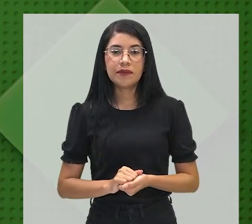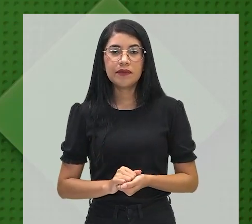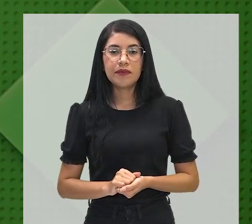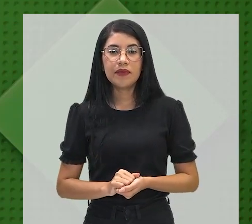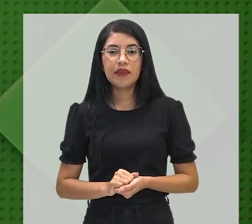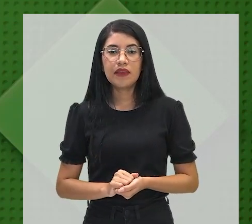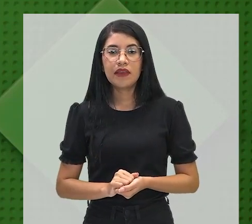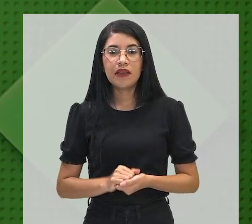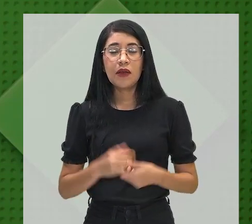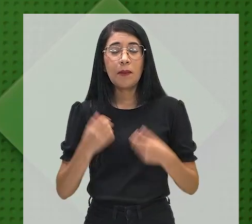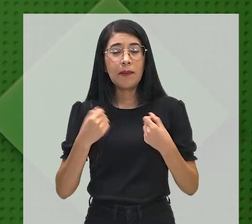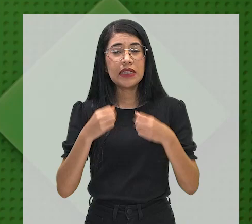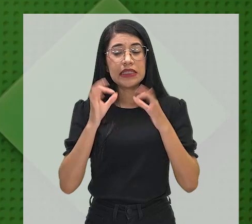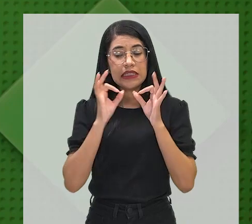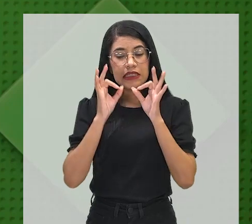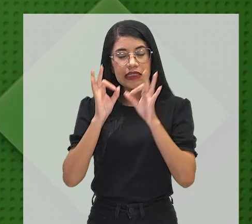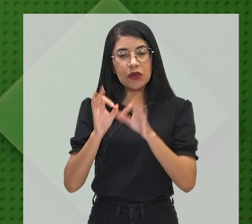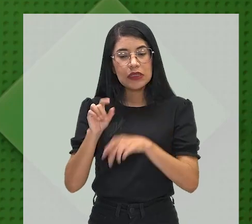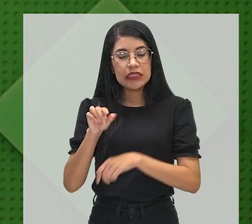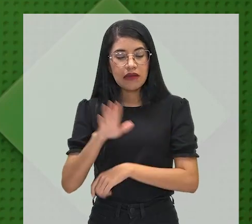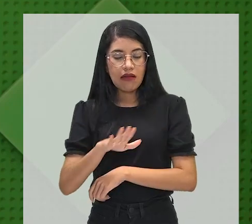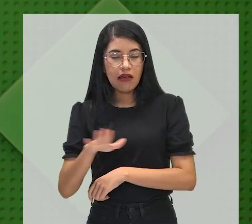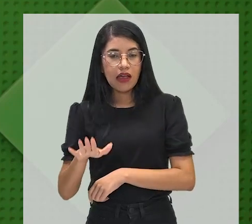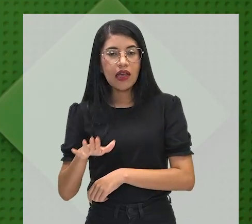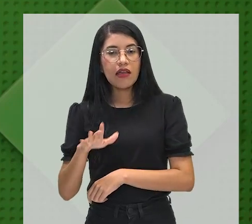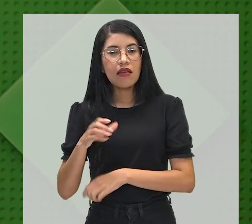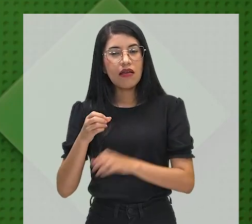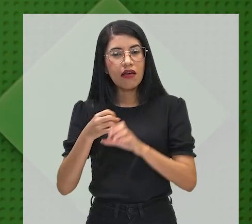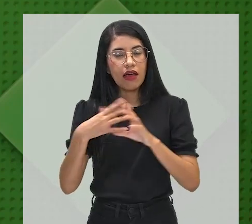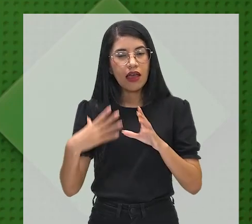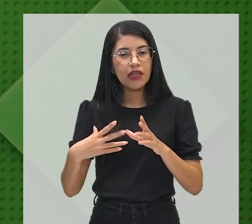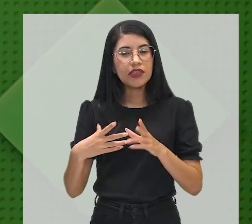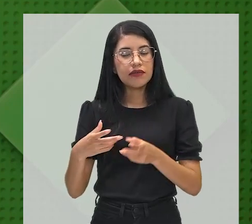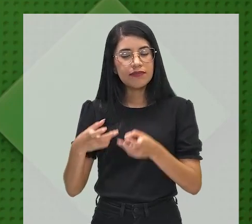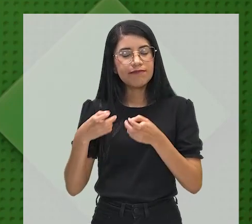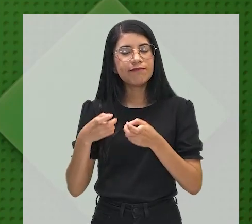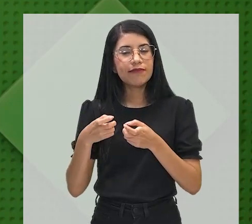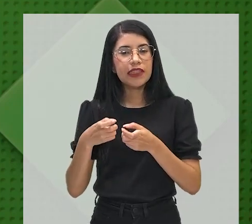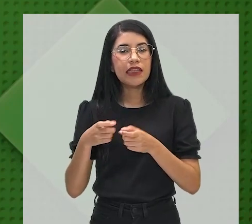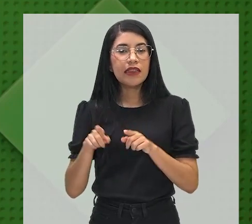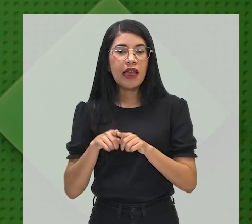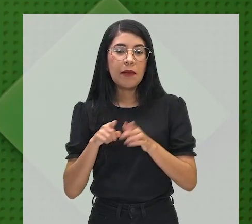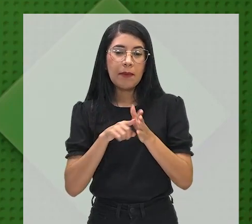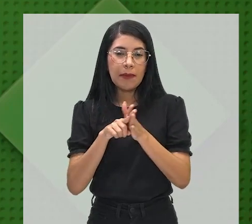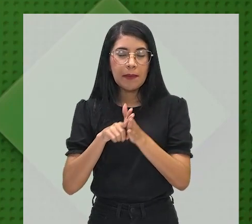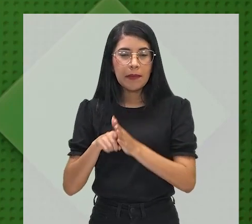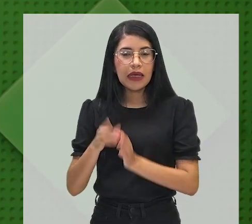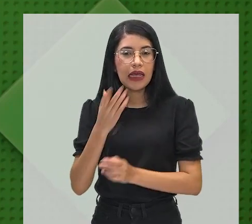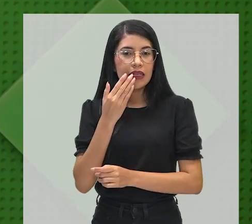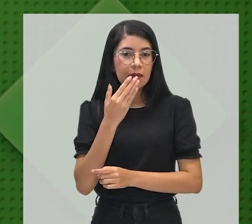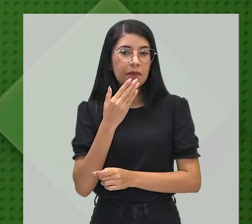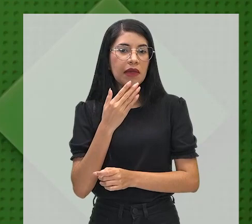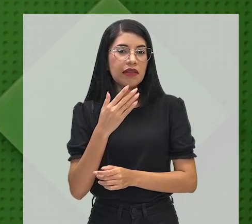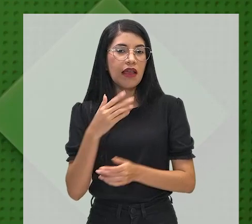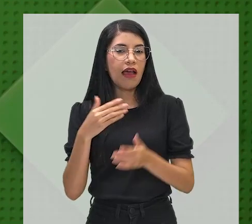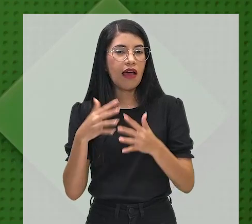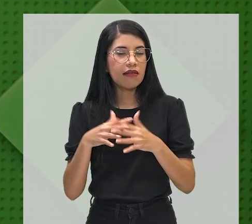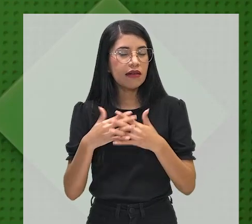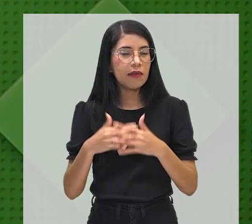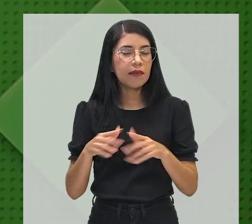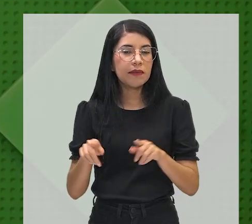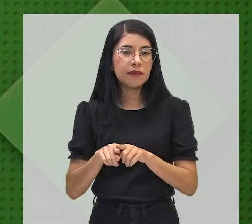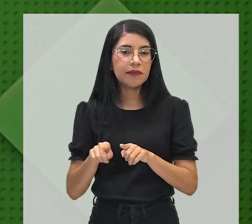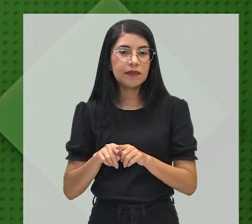uma atenção, né, se essa criança está apresentando esses sinais, procurar investigar se a alimentação dela também não está